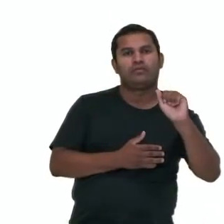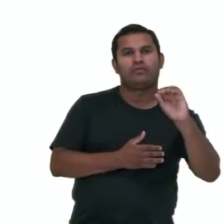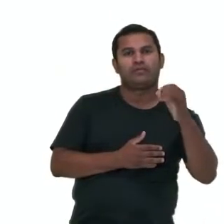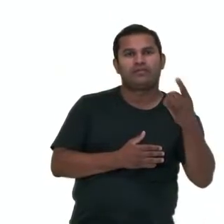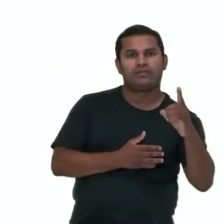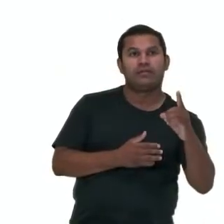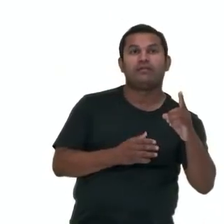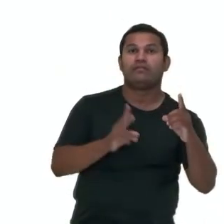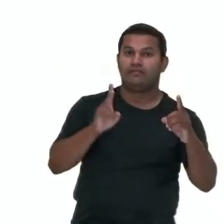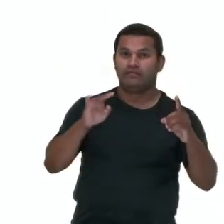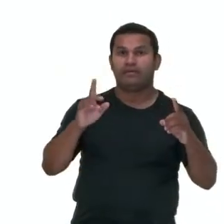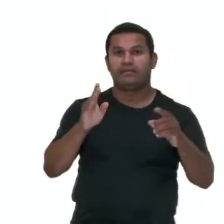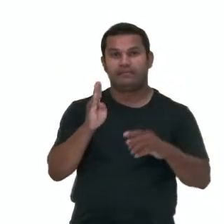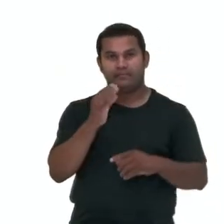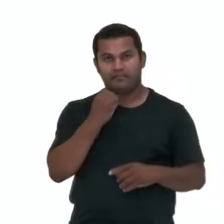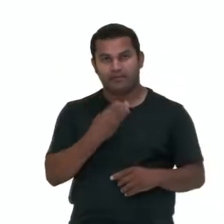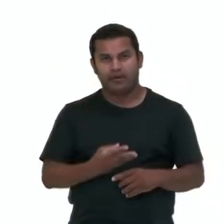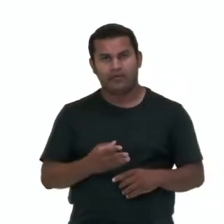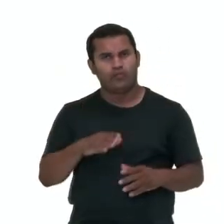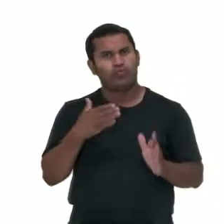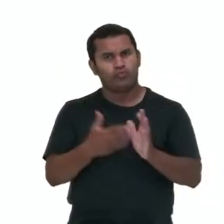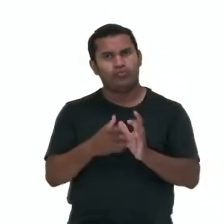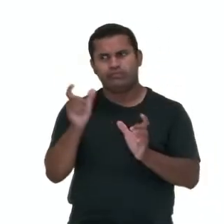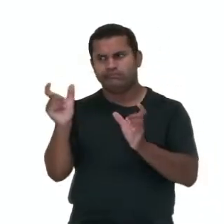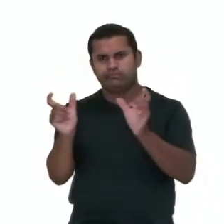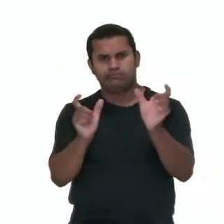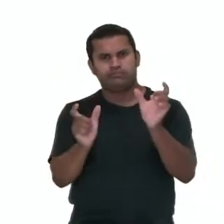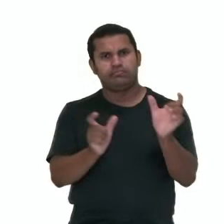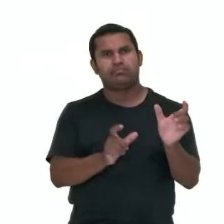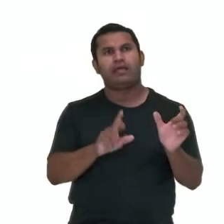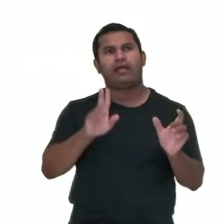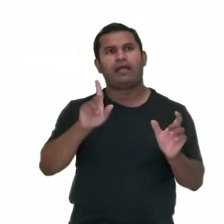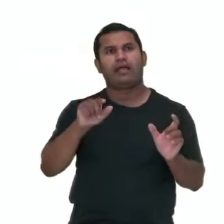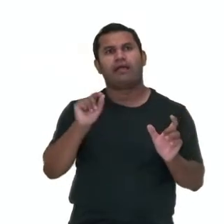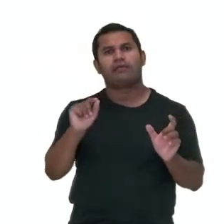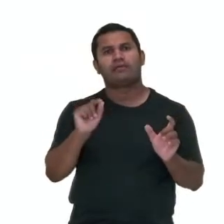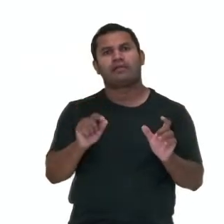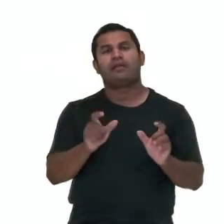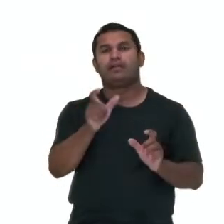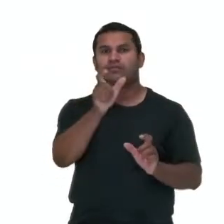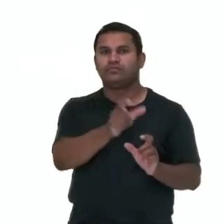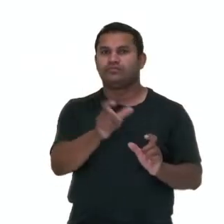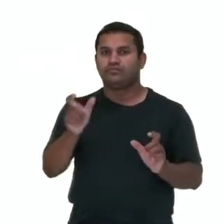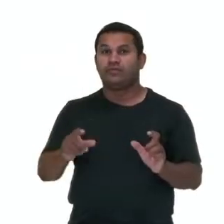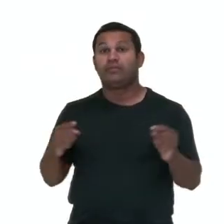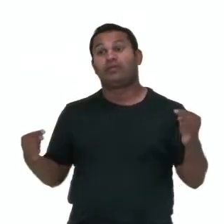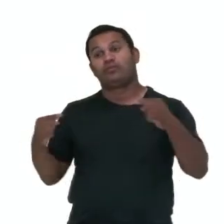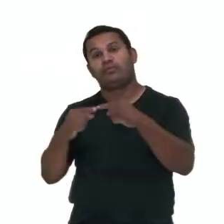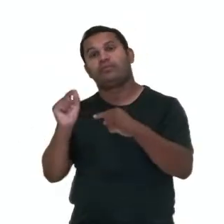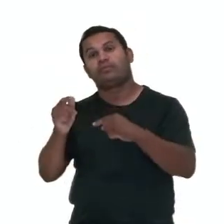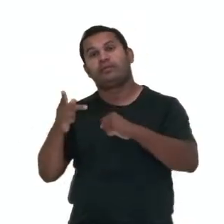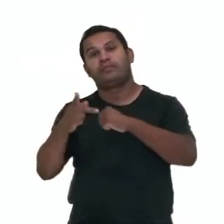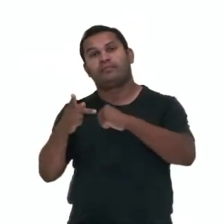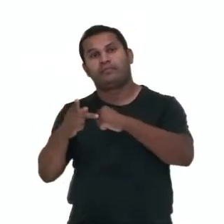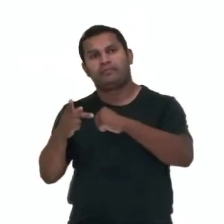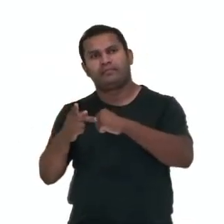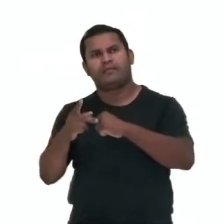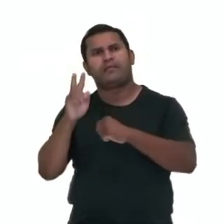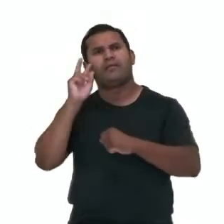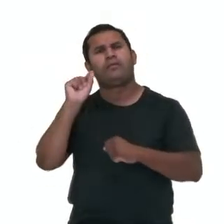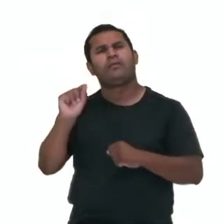entraram e nesse vídeo vamos falar sobre tipos de predicado vamos entender como eles aparecem nos textos